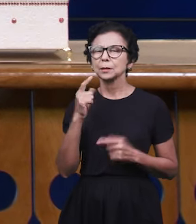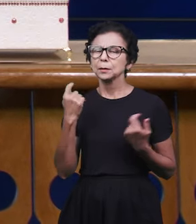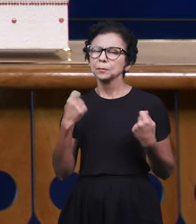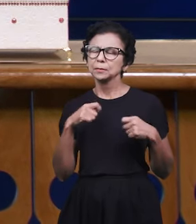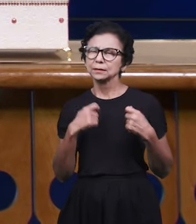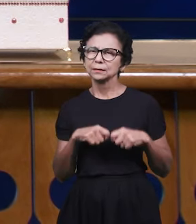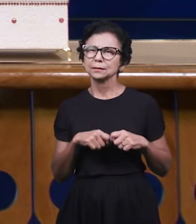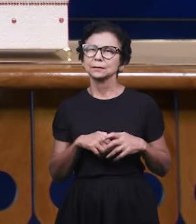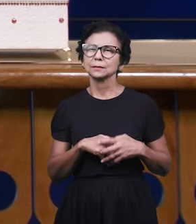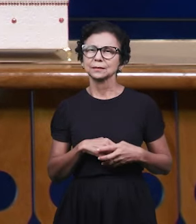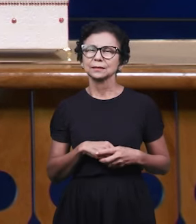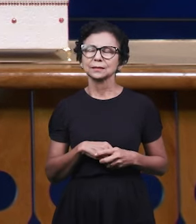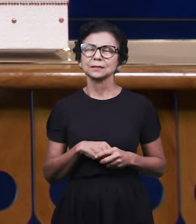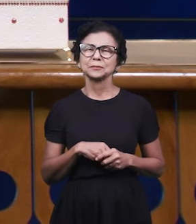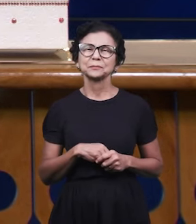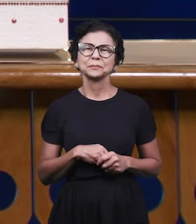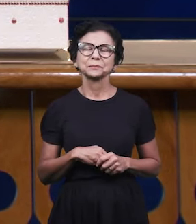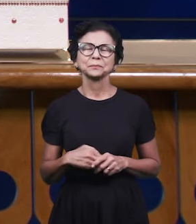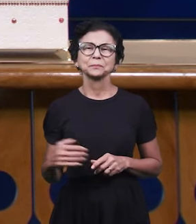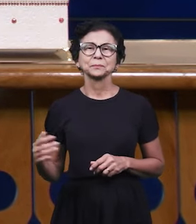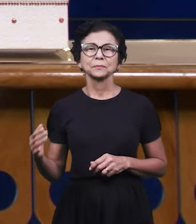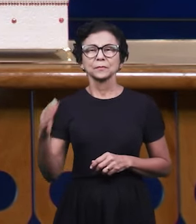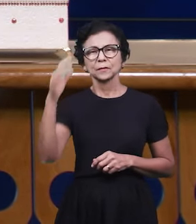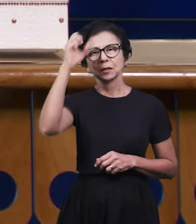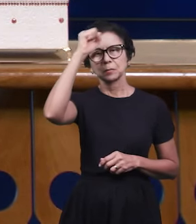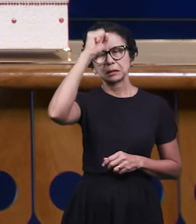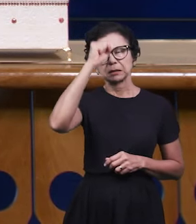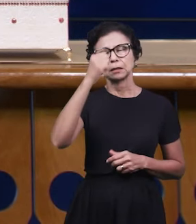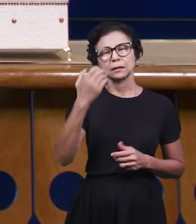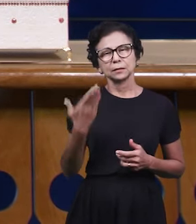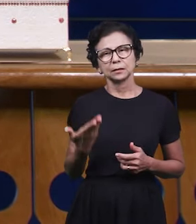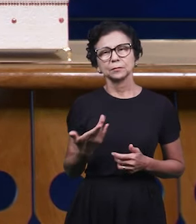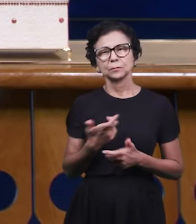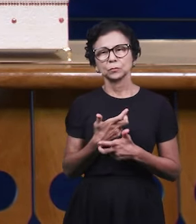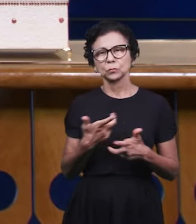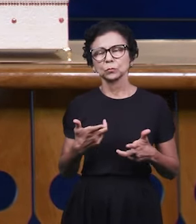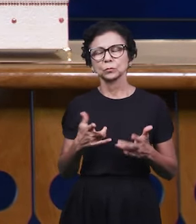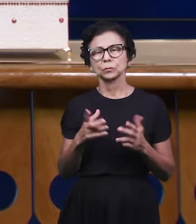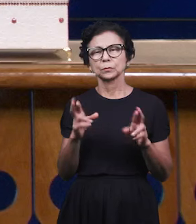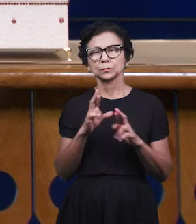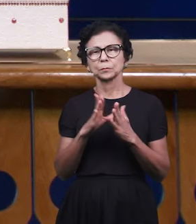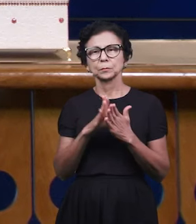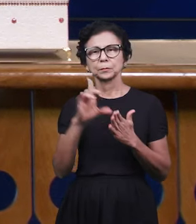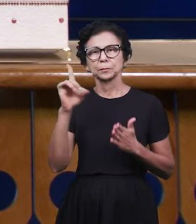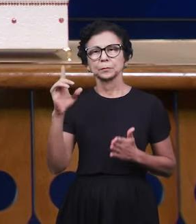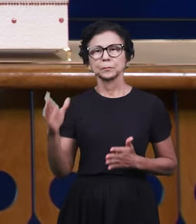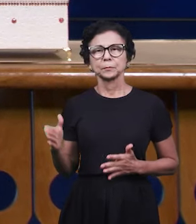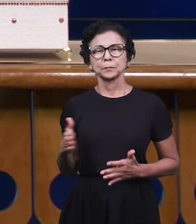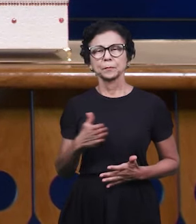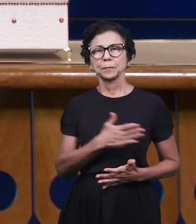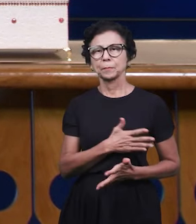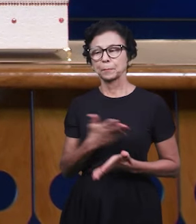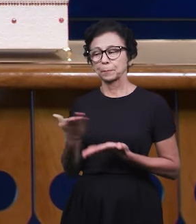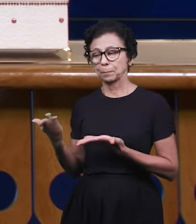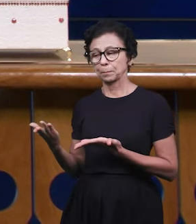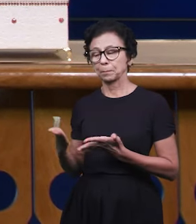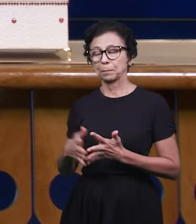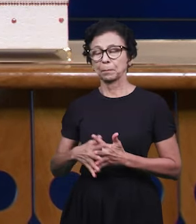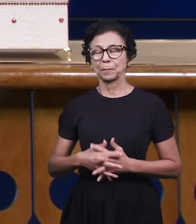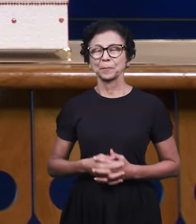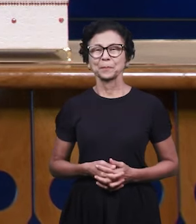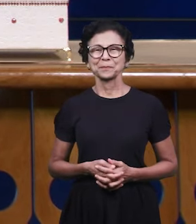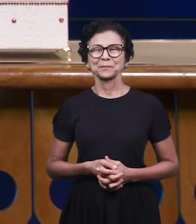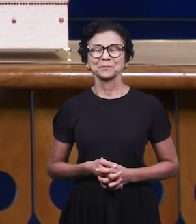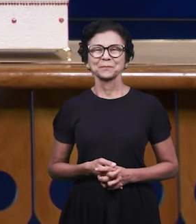ouvir e aprender da parte do Senhor. E, por fim, eu tinha dito antes, nós temos esse número que está aparecendo na tela, 0800